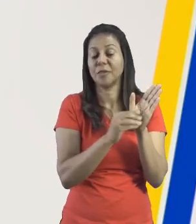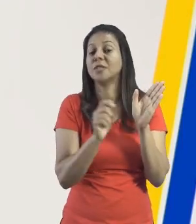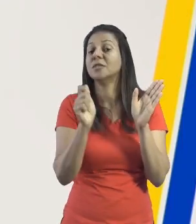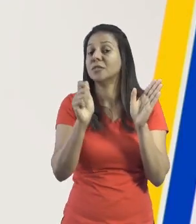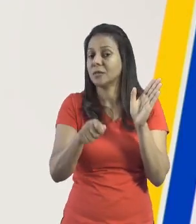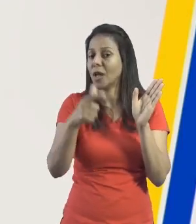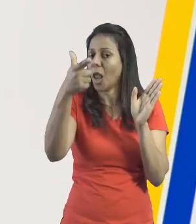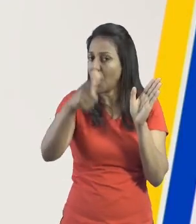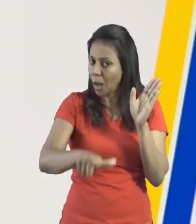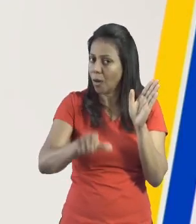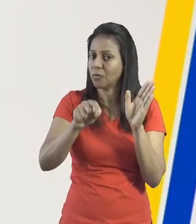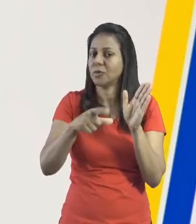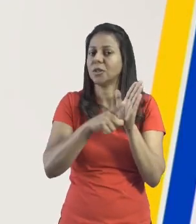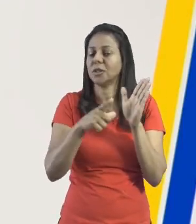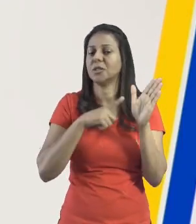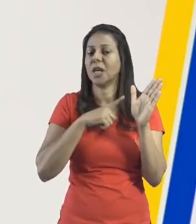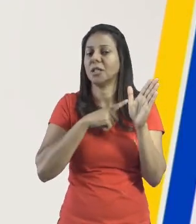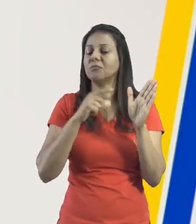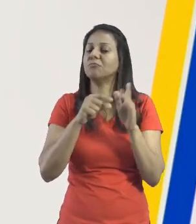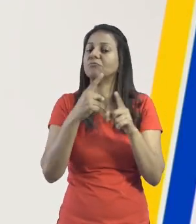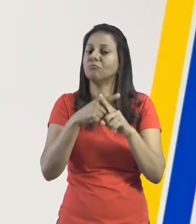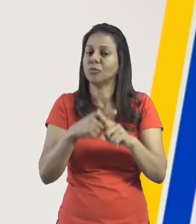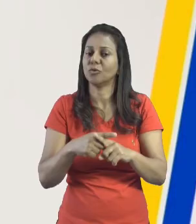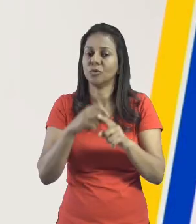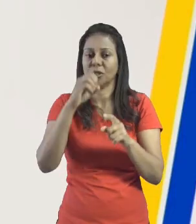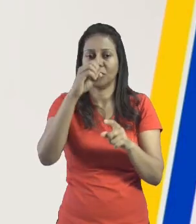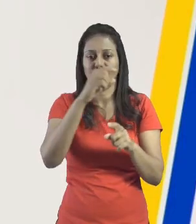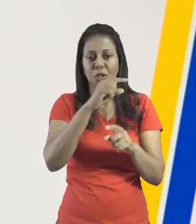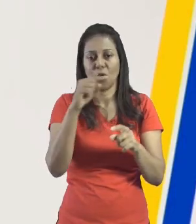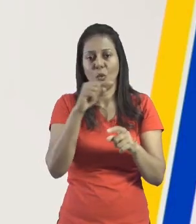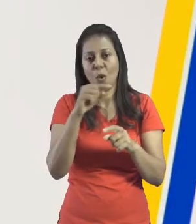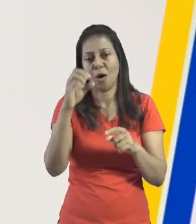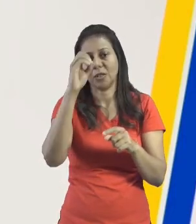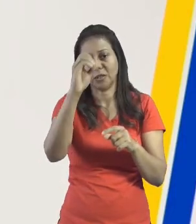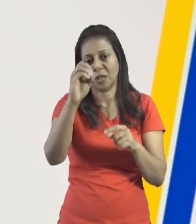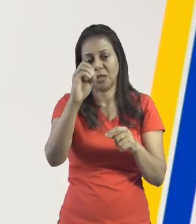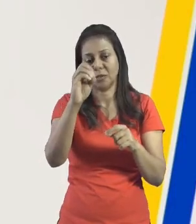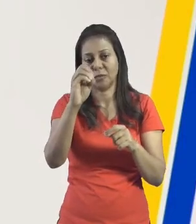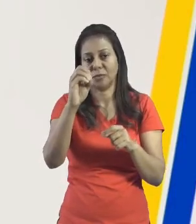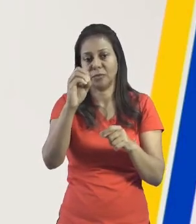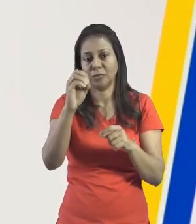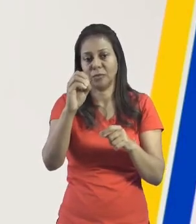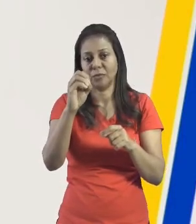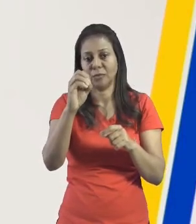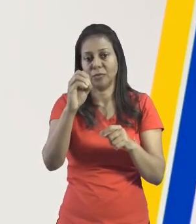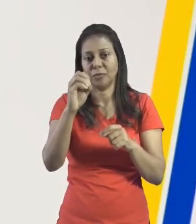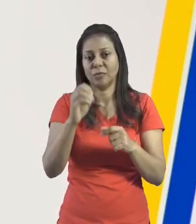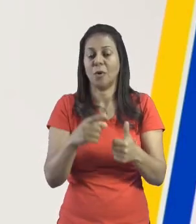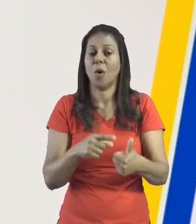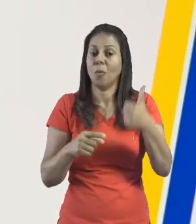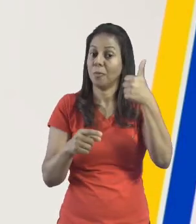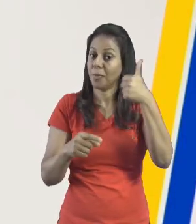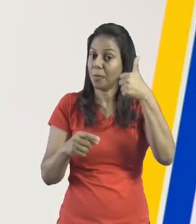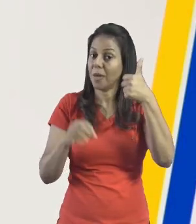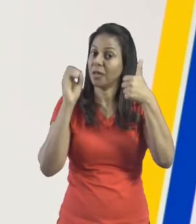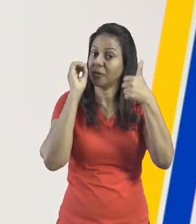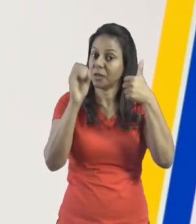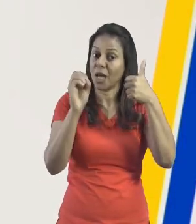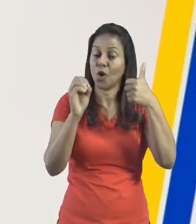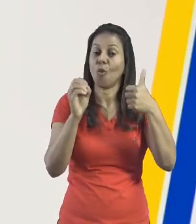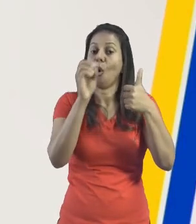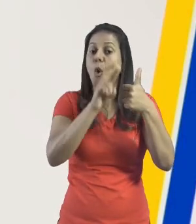um produto que é igual a zero. Se eu tenho um produto que é igual a zero, ou o primeiro fator vai ser